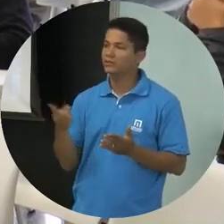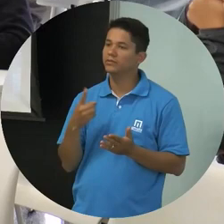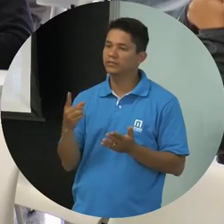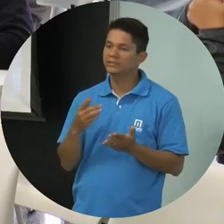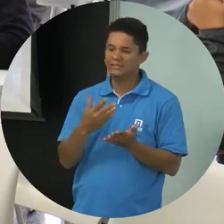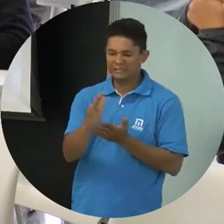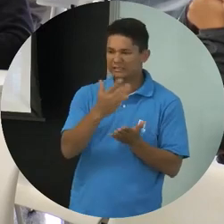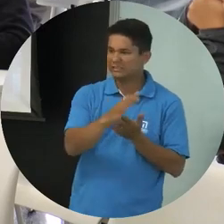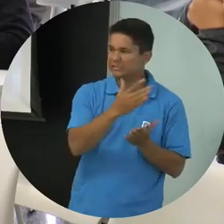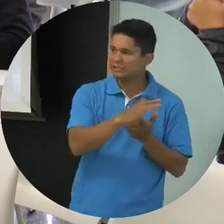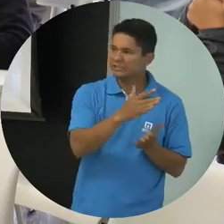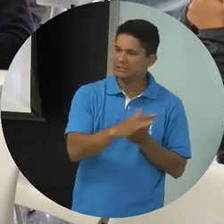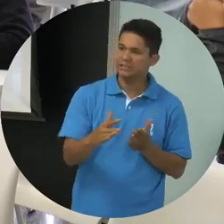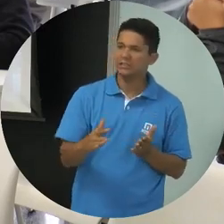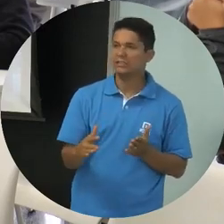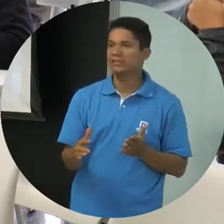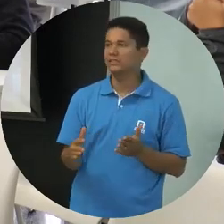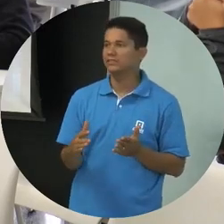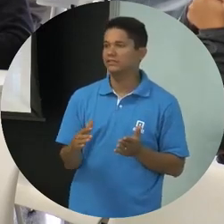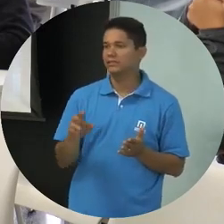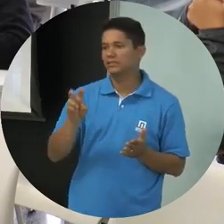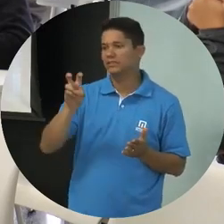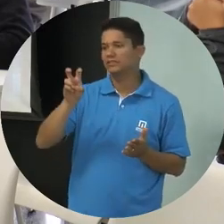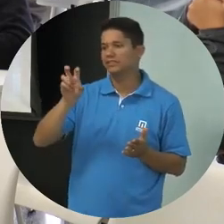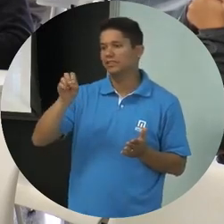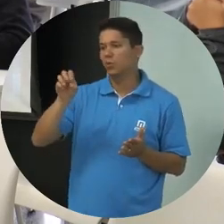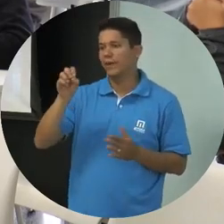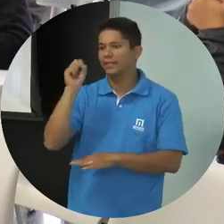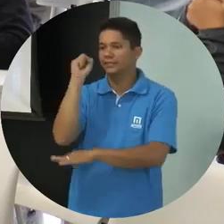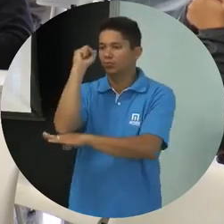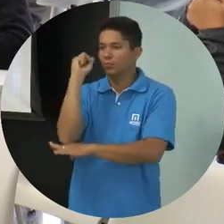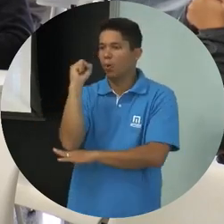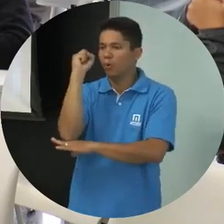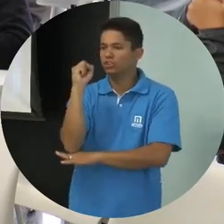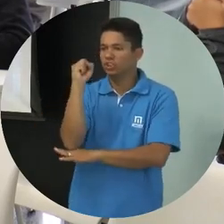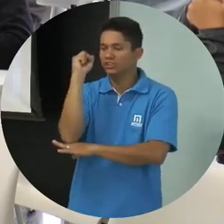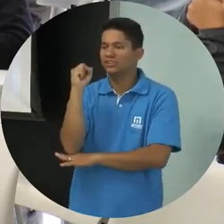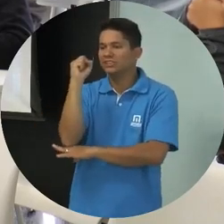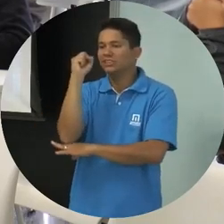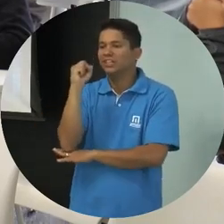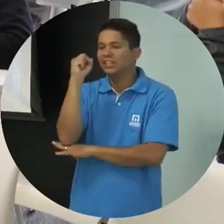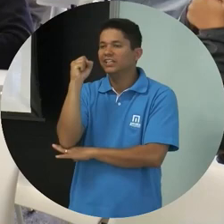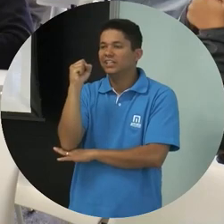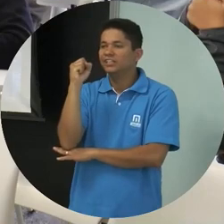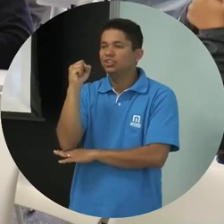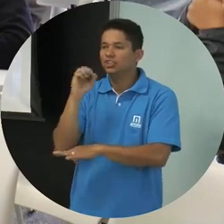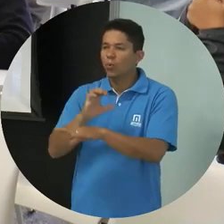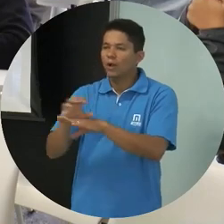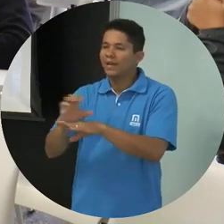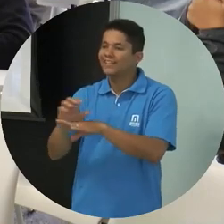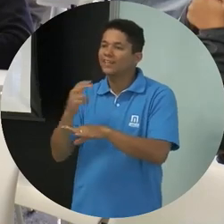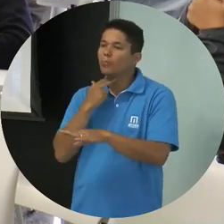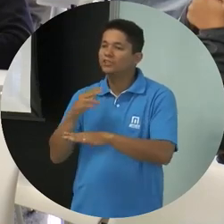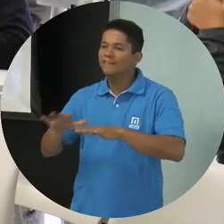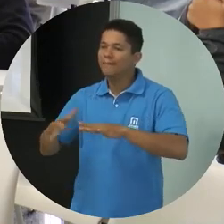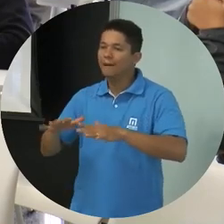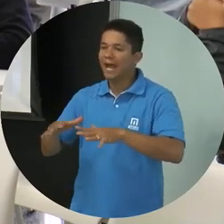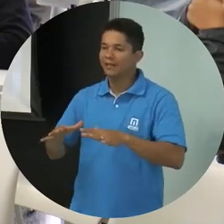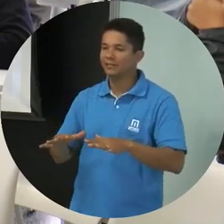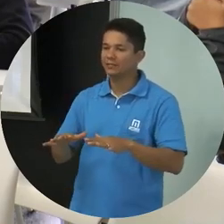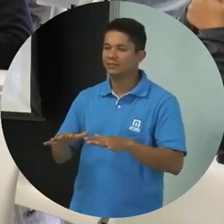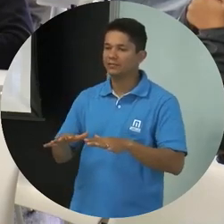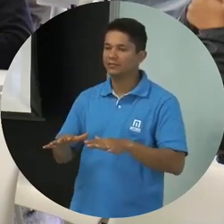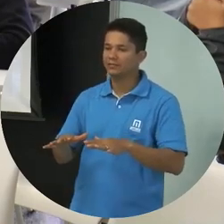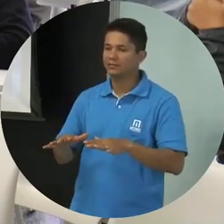lá, 50 supostos de concreto que não podia ter vibração no restante da estrutura. Ok, essa